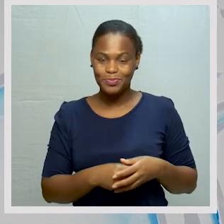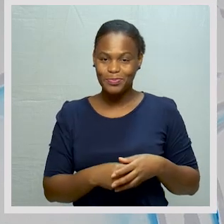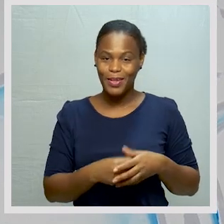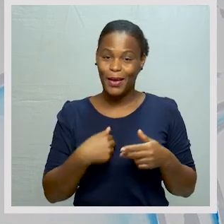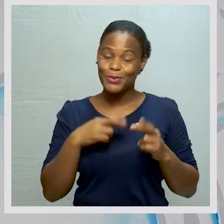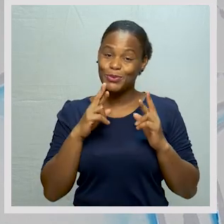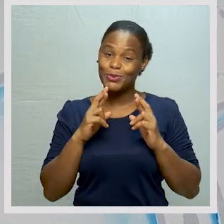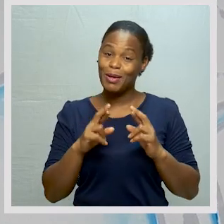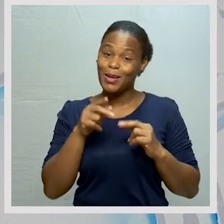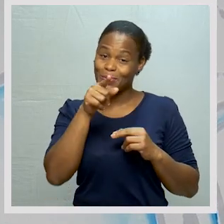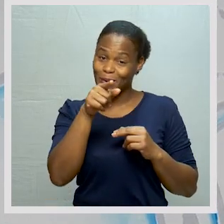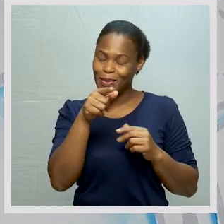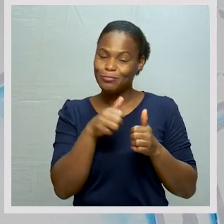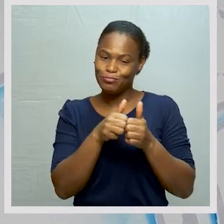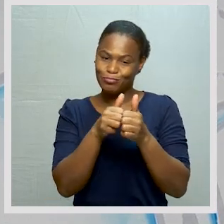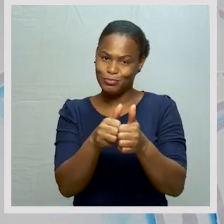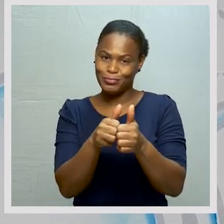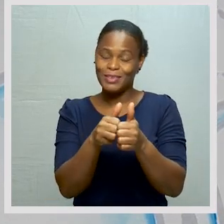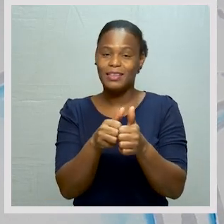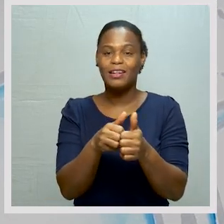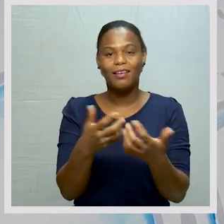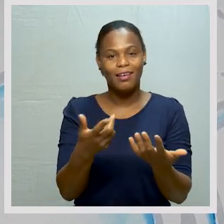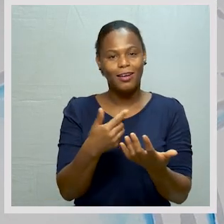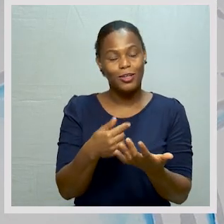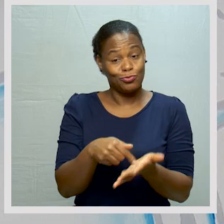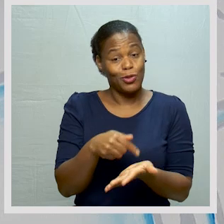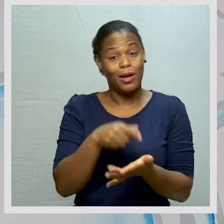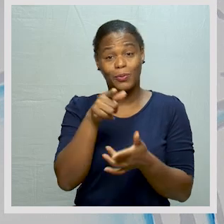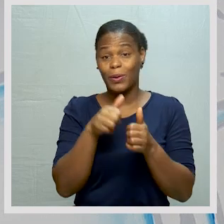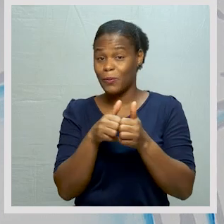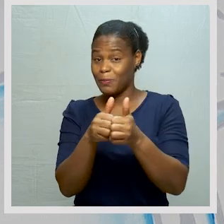Casa. Espero que tenham acompanhado